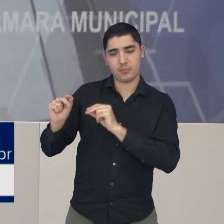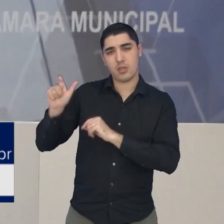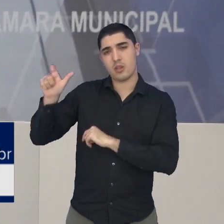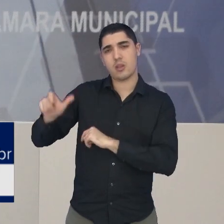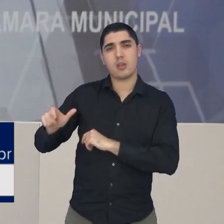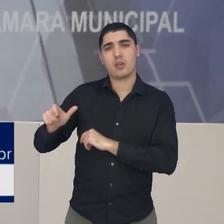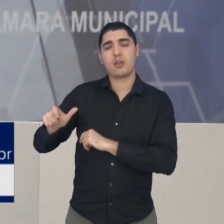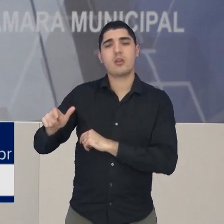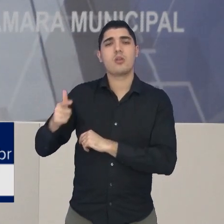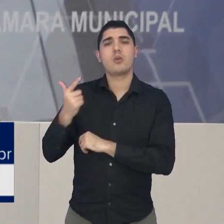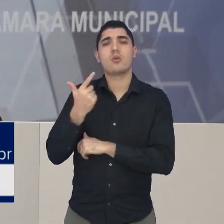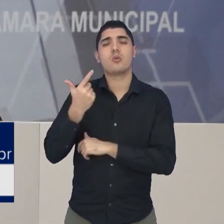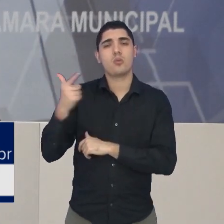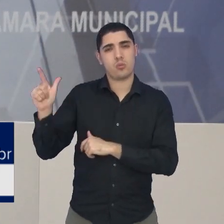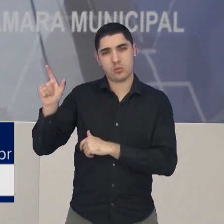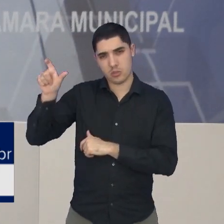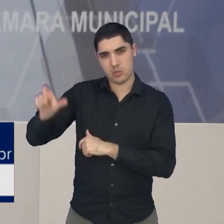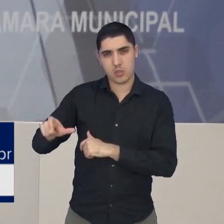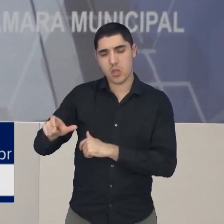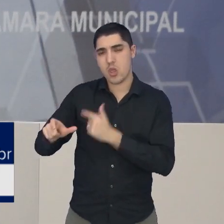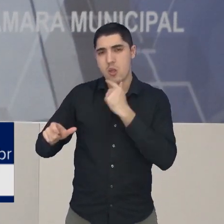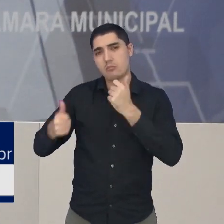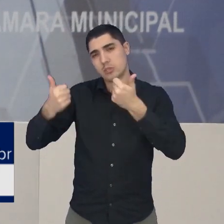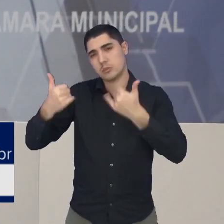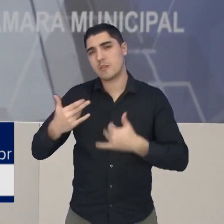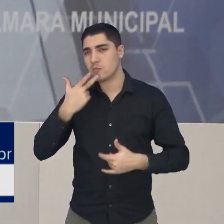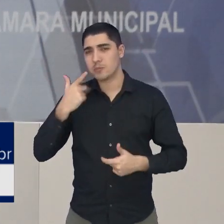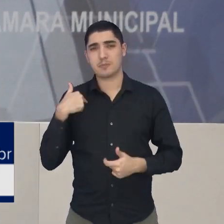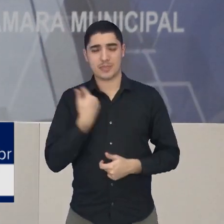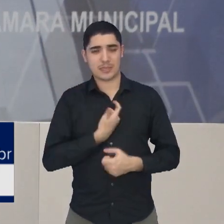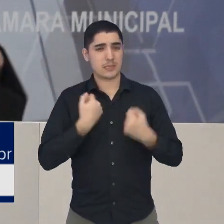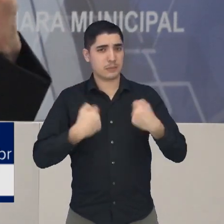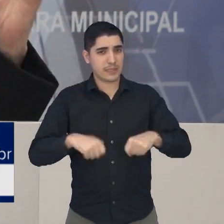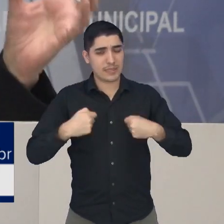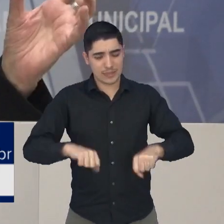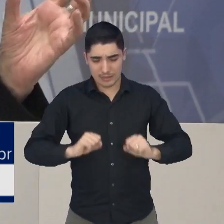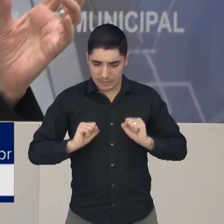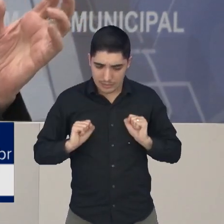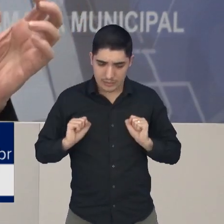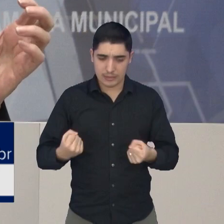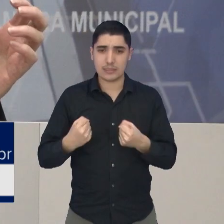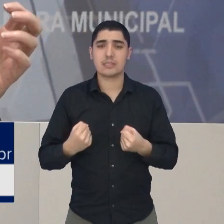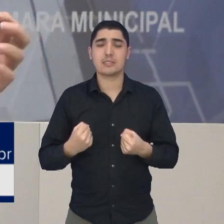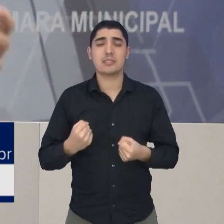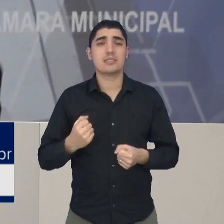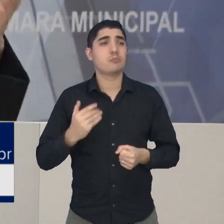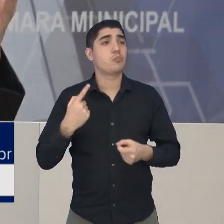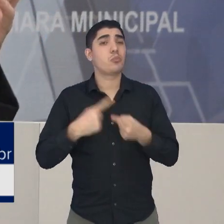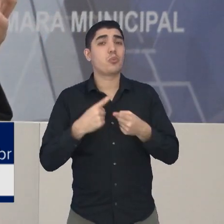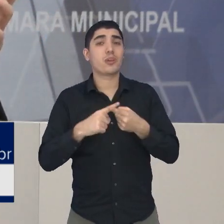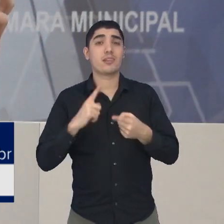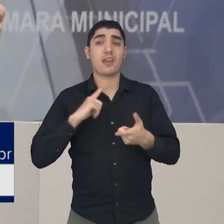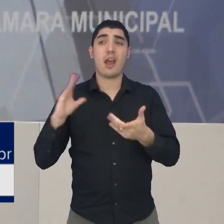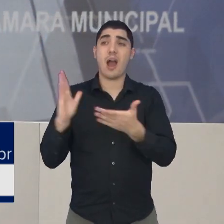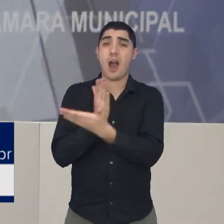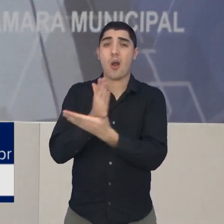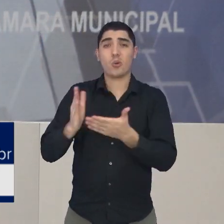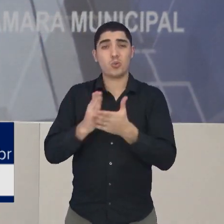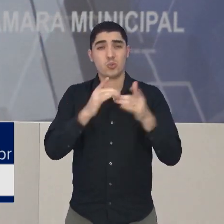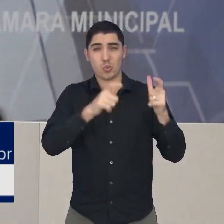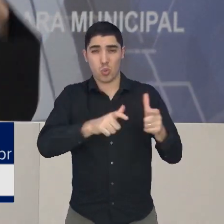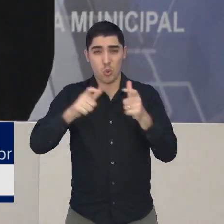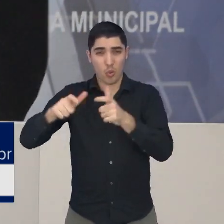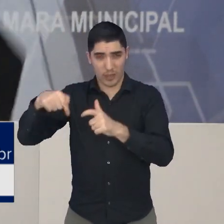um esforço para ocupar os espaços vazios dentro das áreas centrais das cidades, da cidade de São José dos